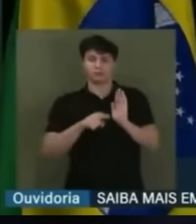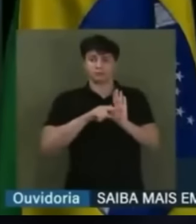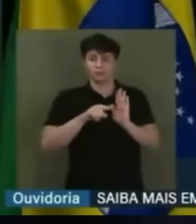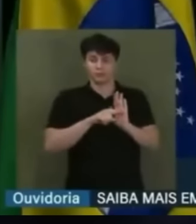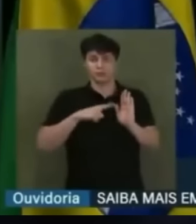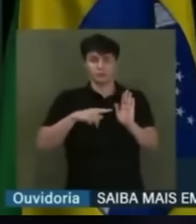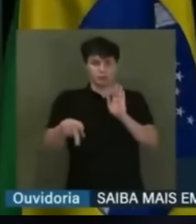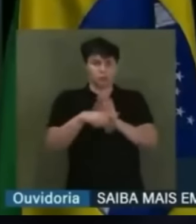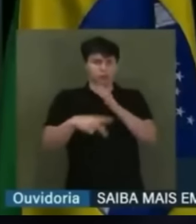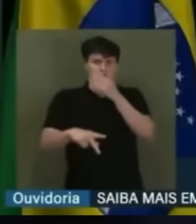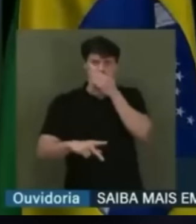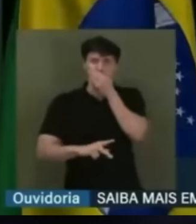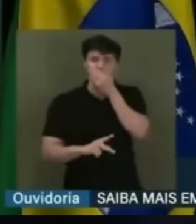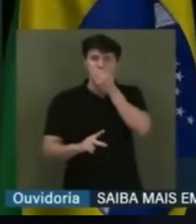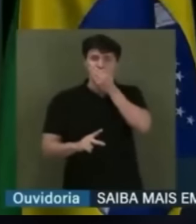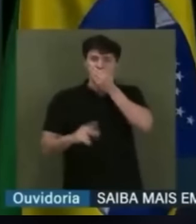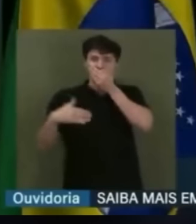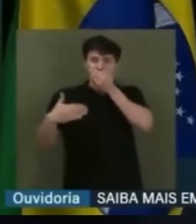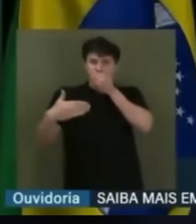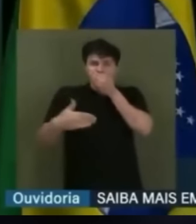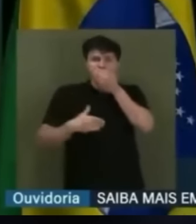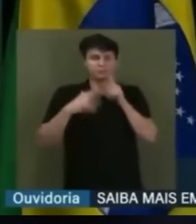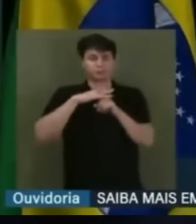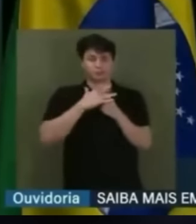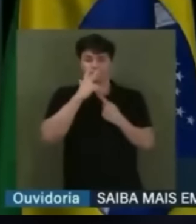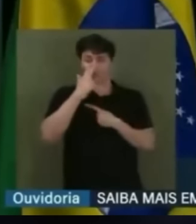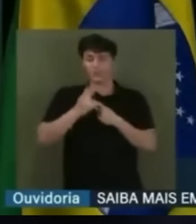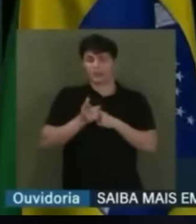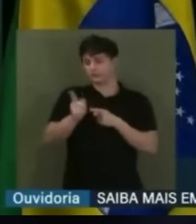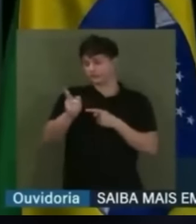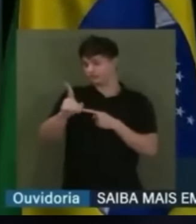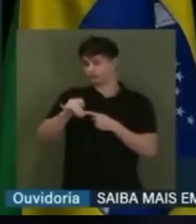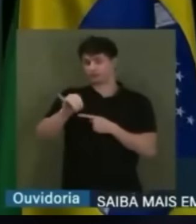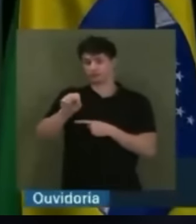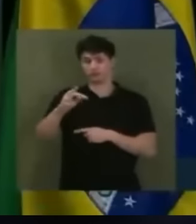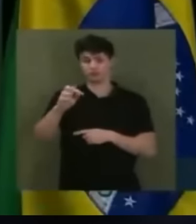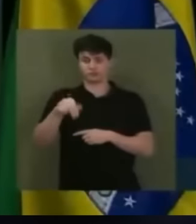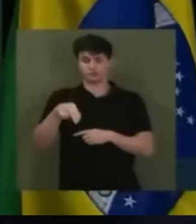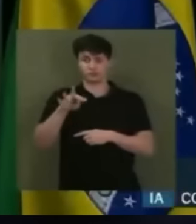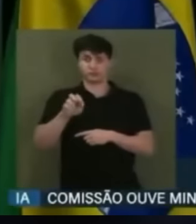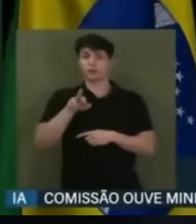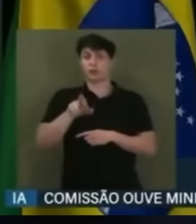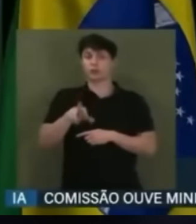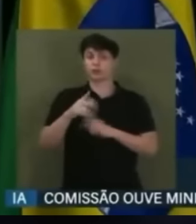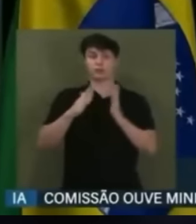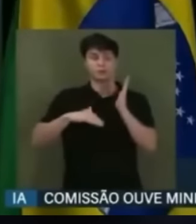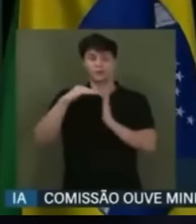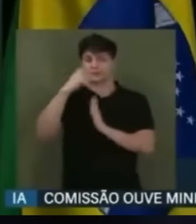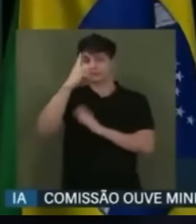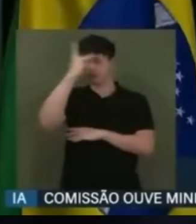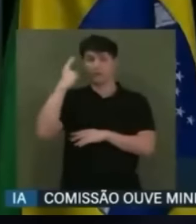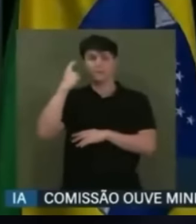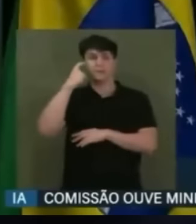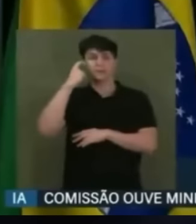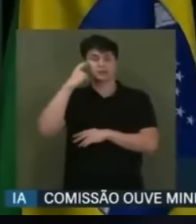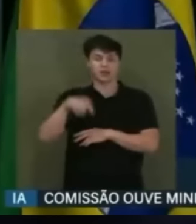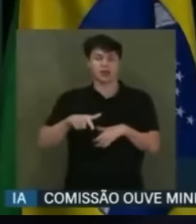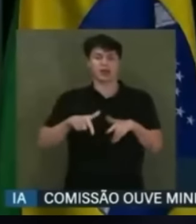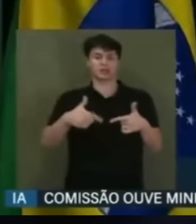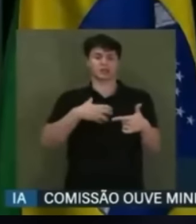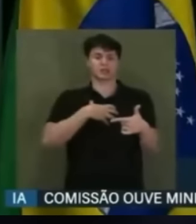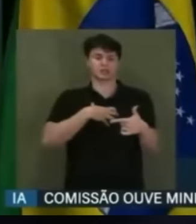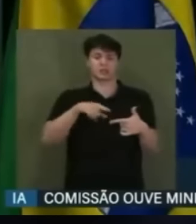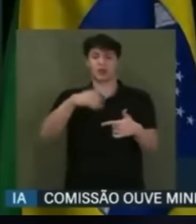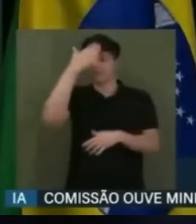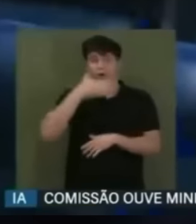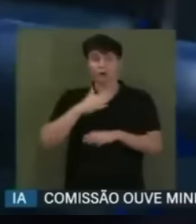debitando aos senadores uma situação existente, que nem todos pensam e agem assim. A prova